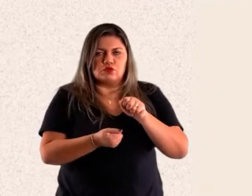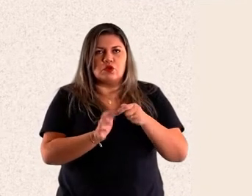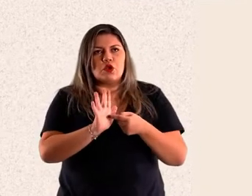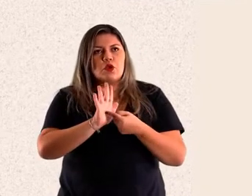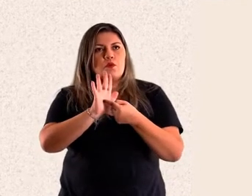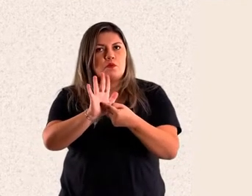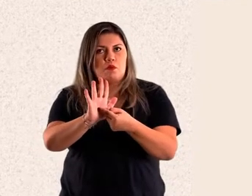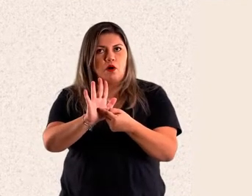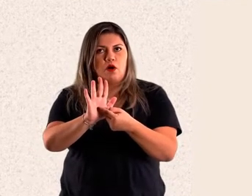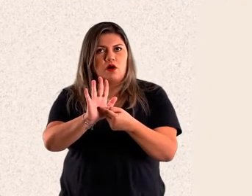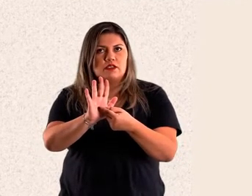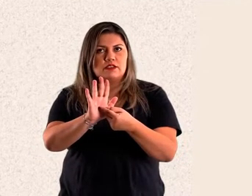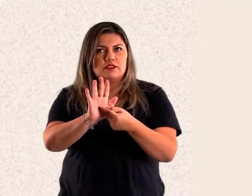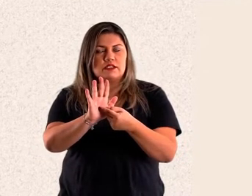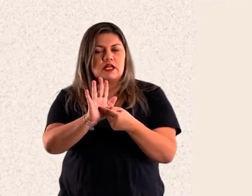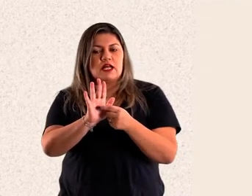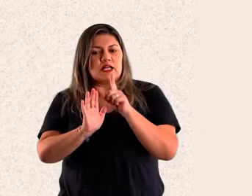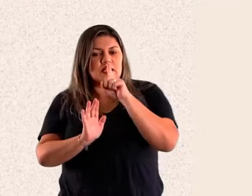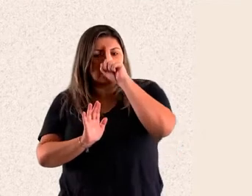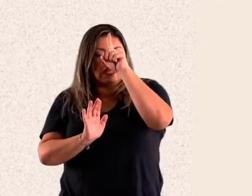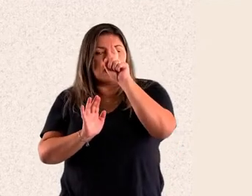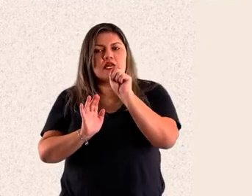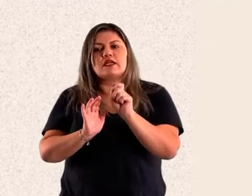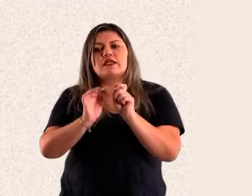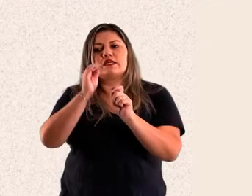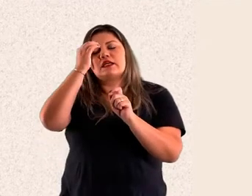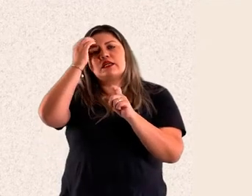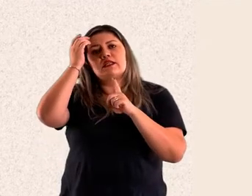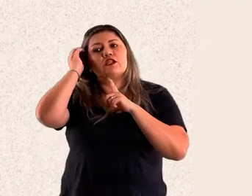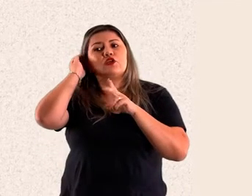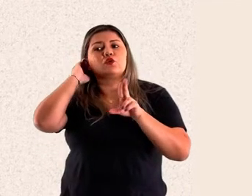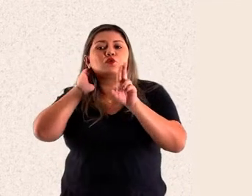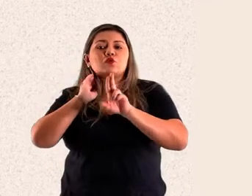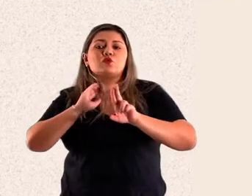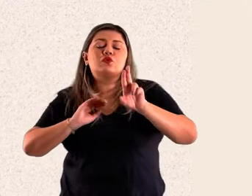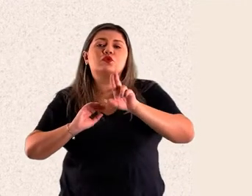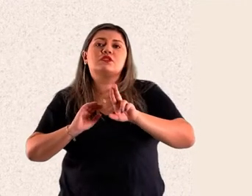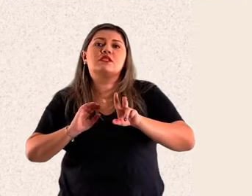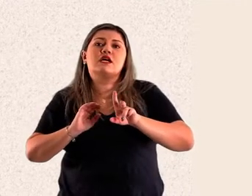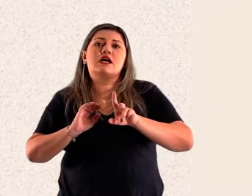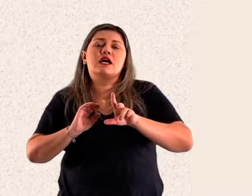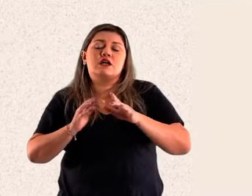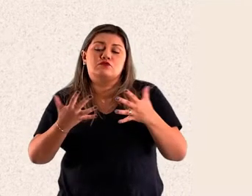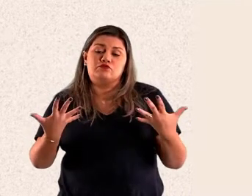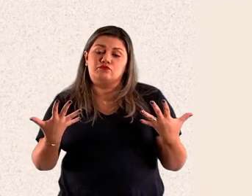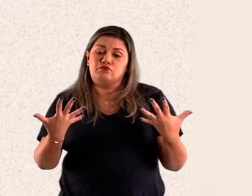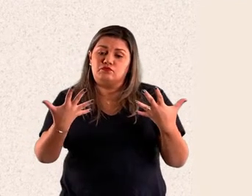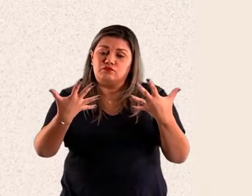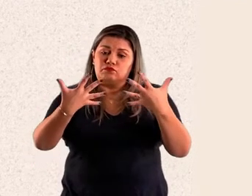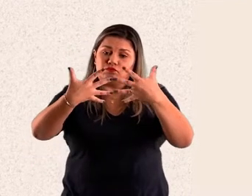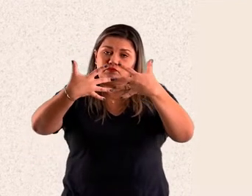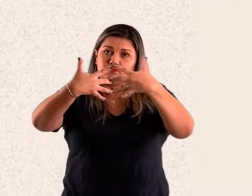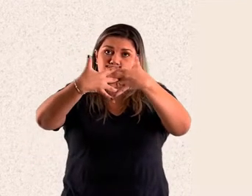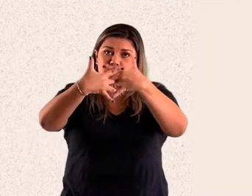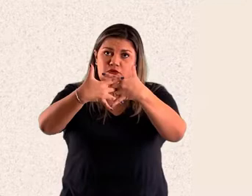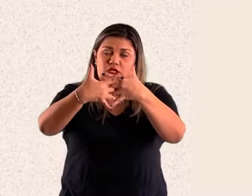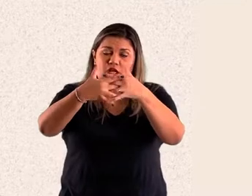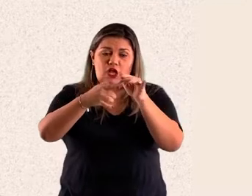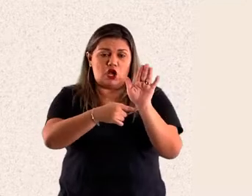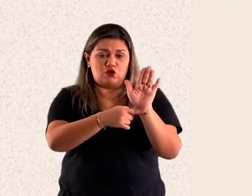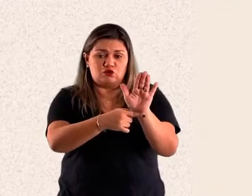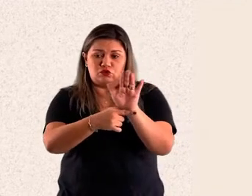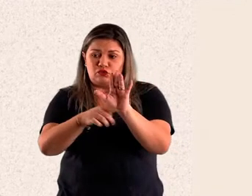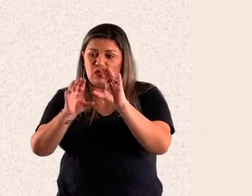essa ideia ele fala que ele costuma aquele que a usar essa ideia de teia para ajudar as comunidades